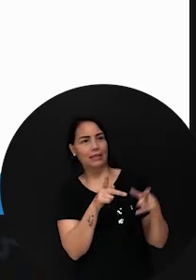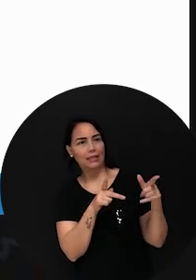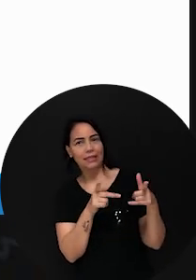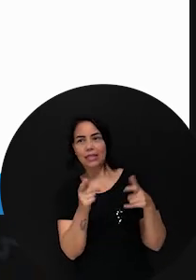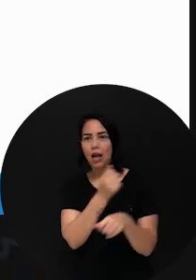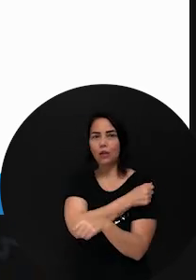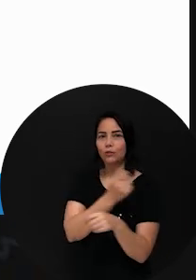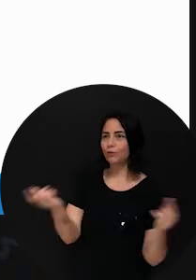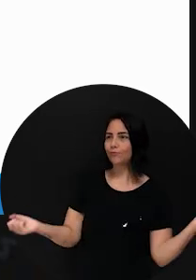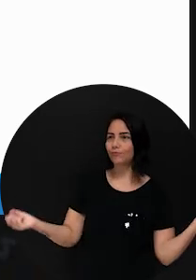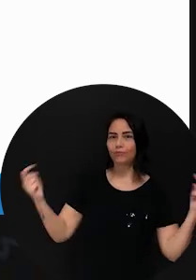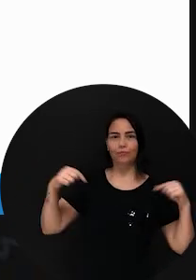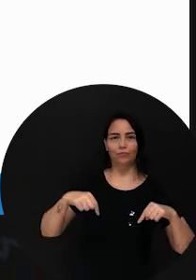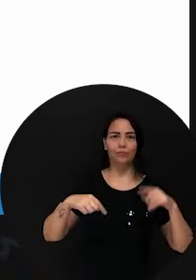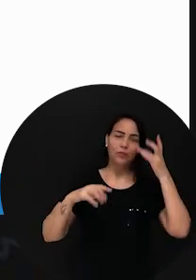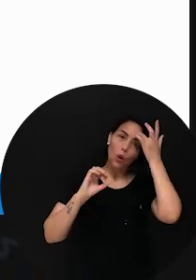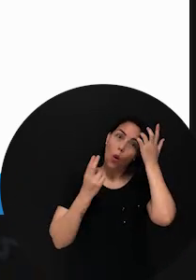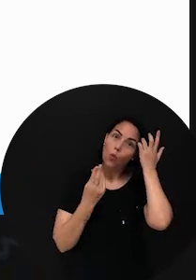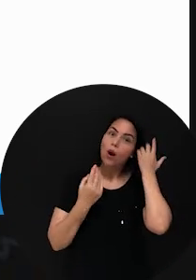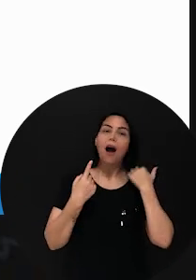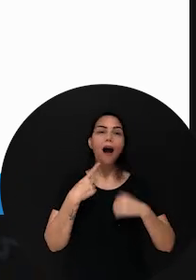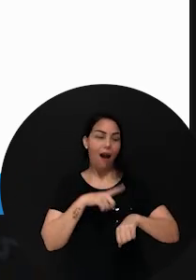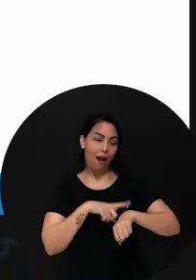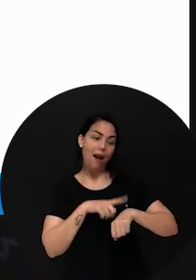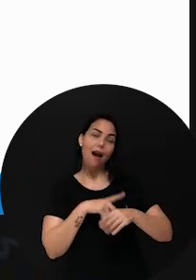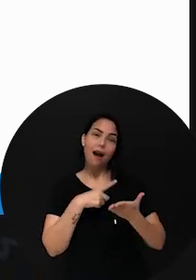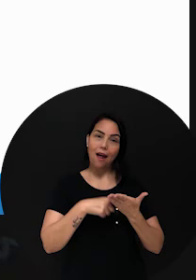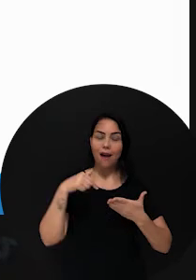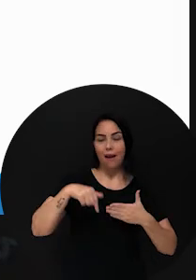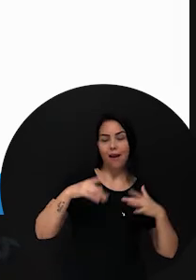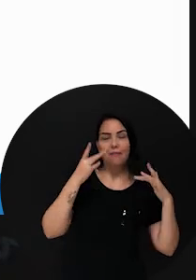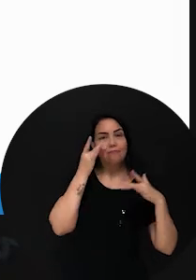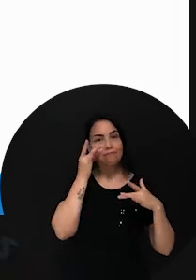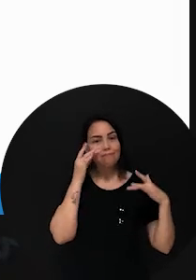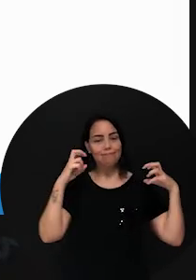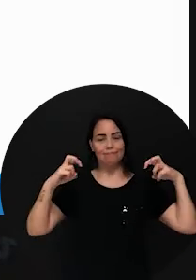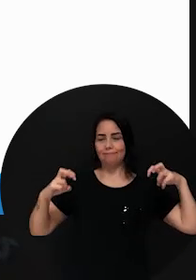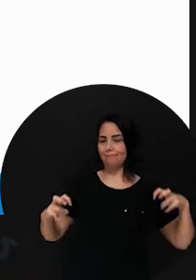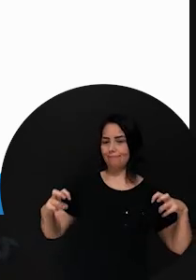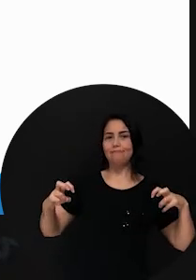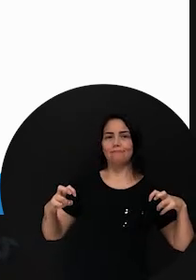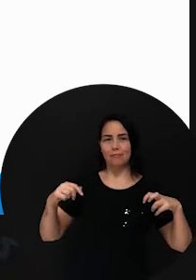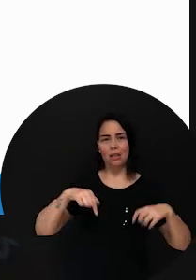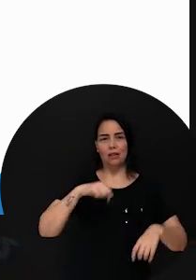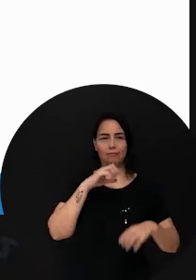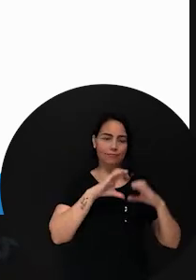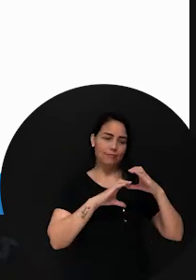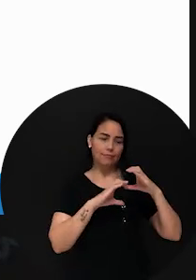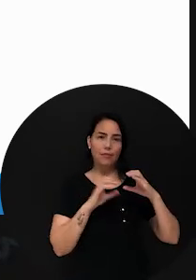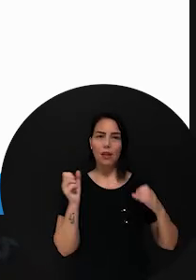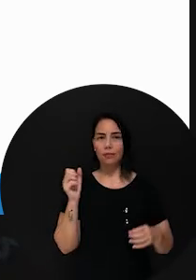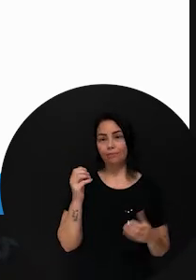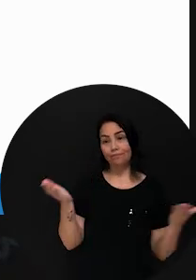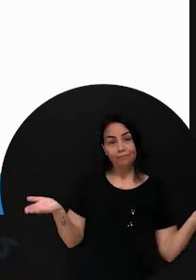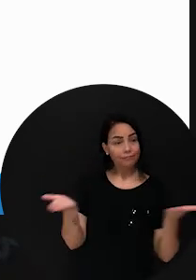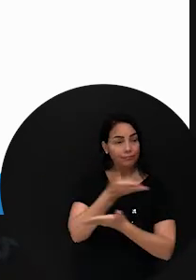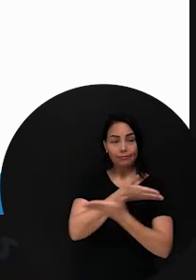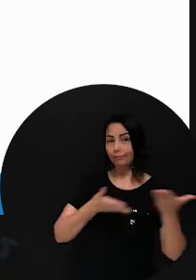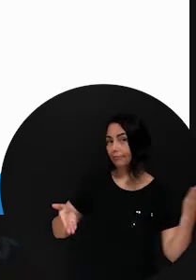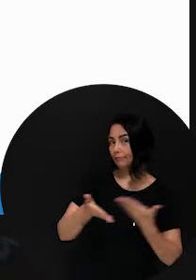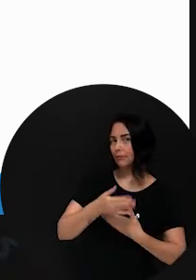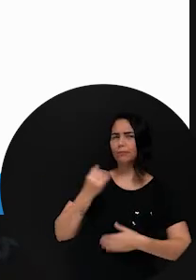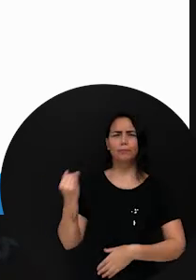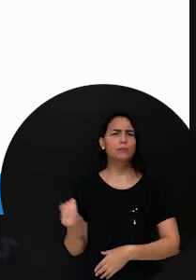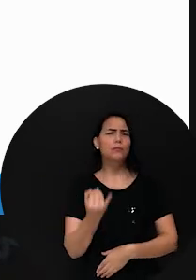a possibilidade de estar talvez agendando um horário presencial para estar fazendo essa entrevista, né? Então, essa entrevista principalmente